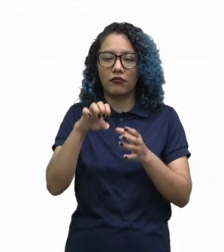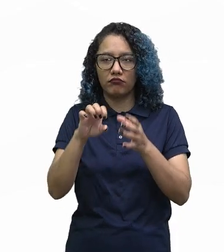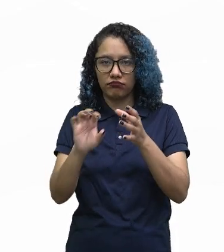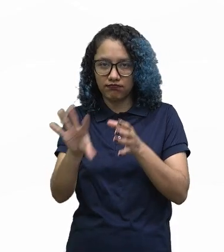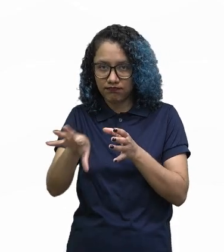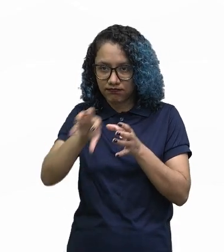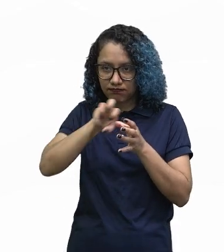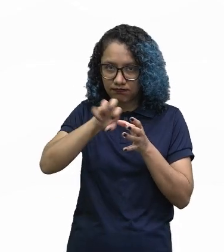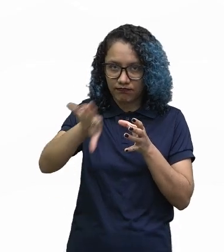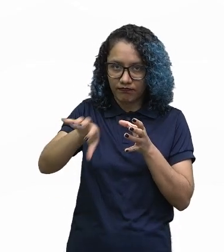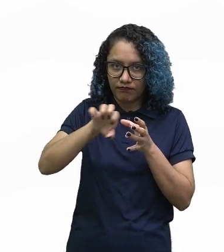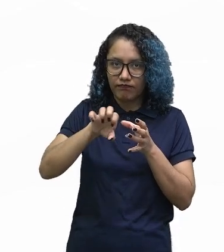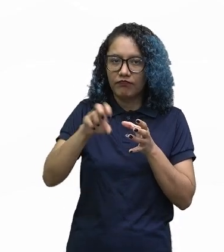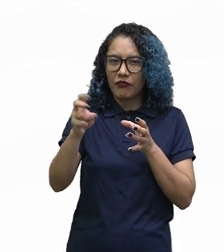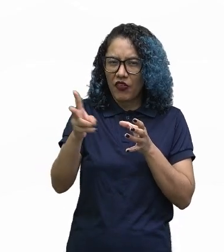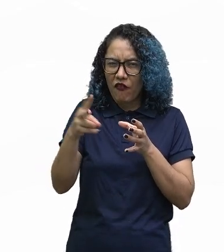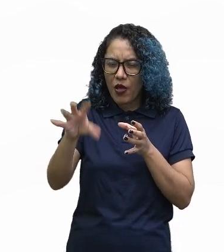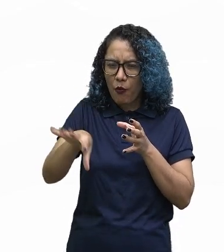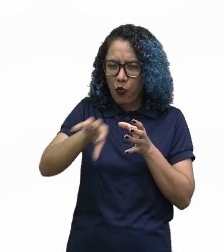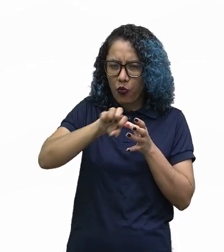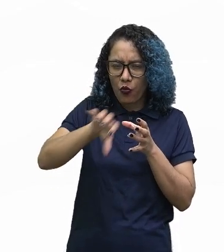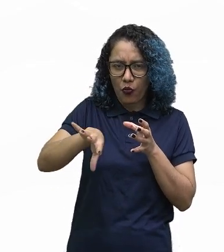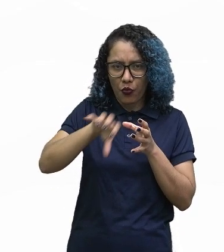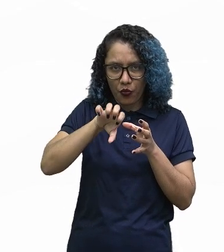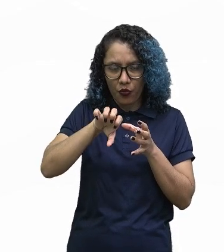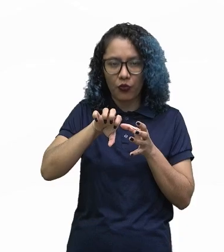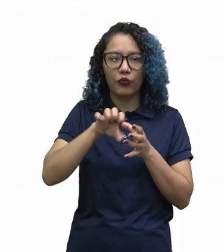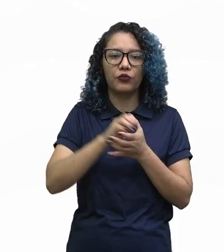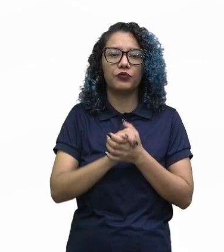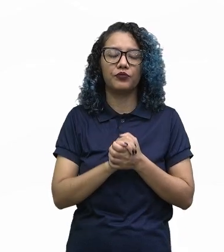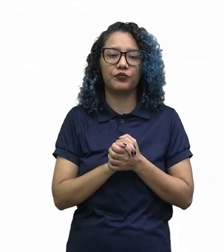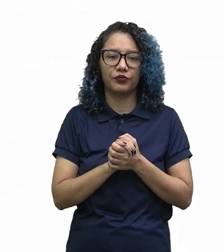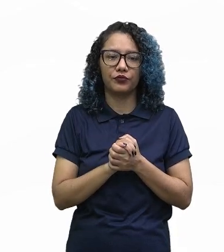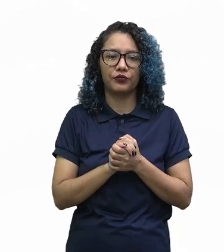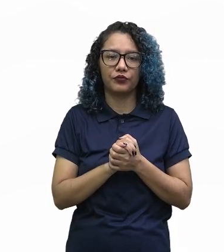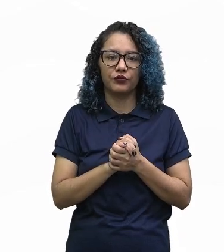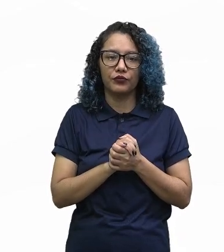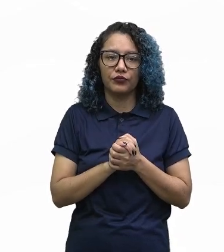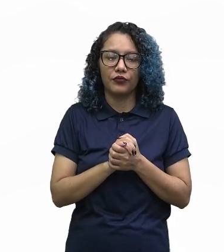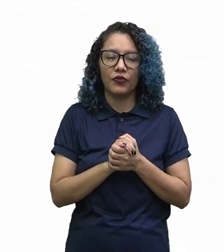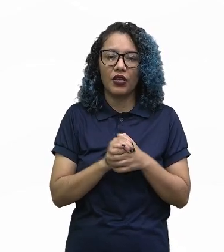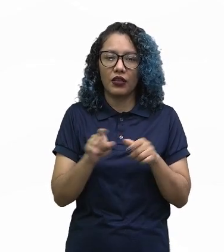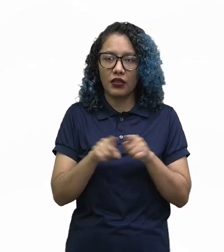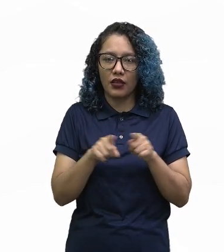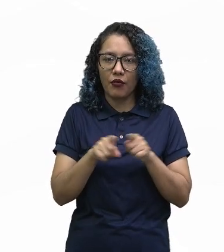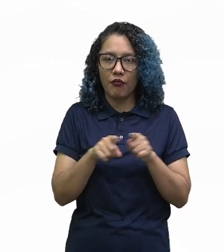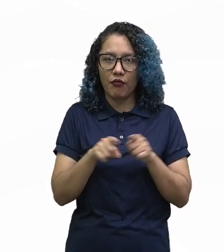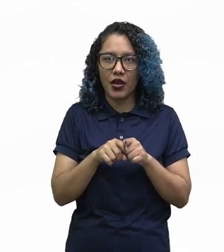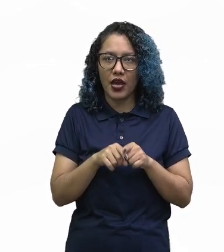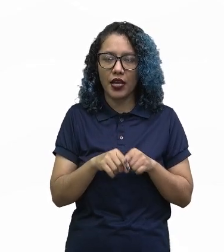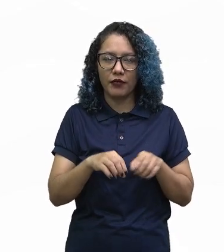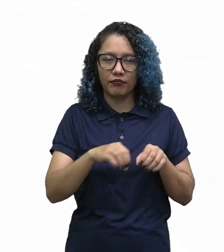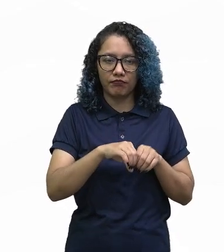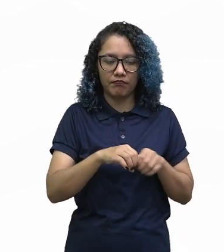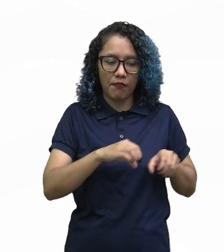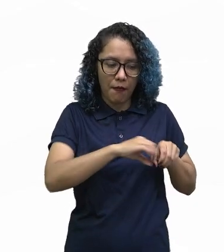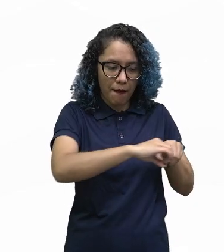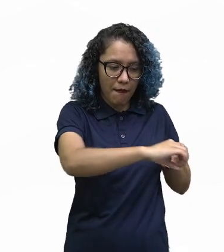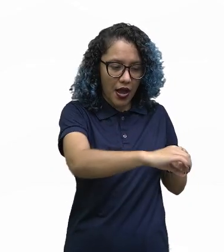Então, geralmente ali a gente faz algumas reações químicas que liberam gases. Nós temos corrimão para poder